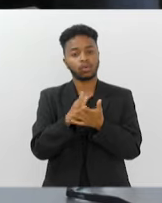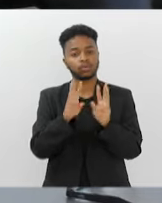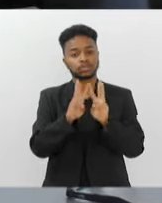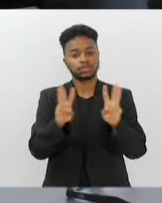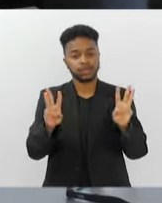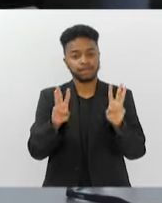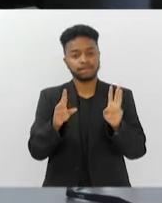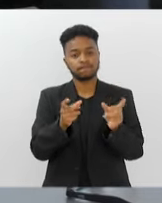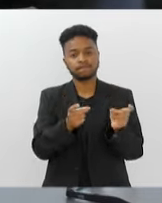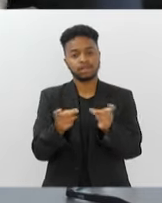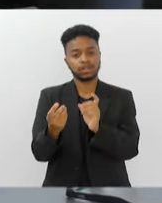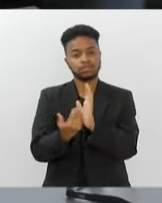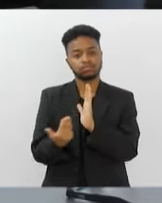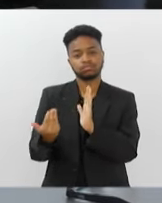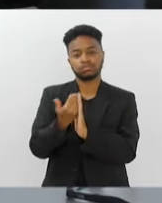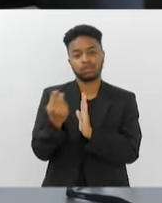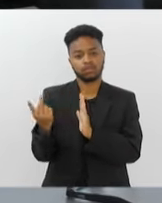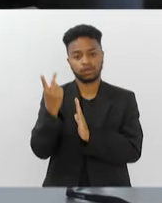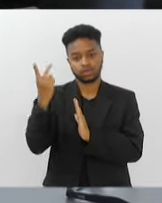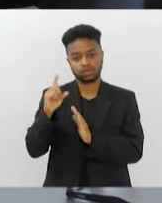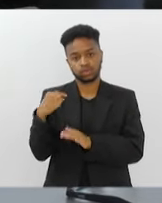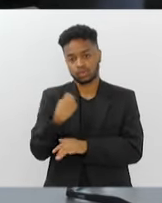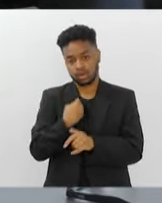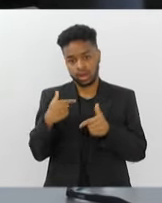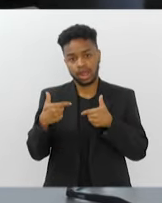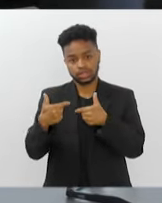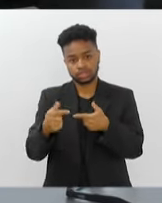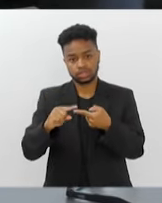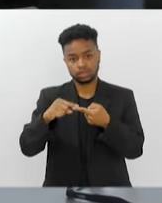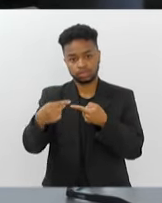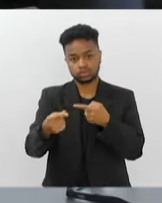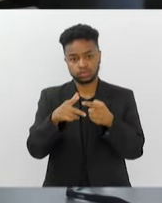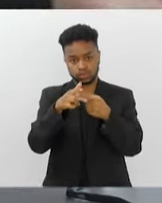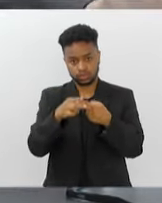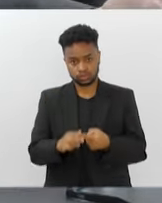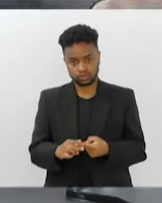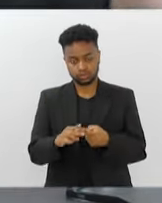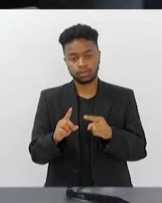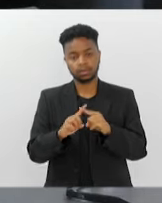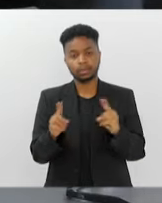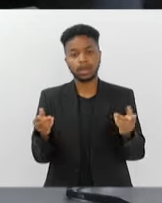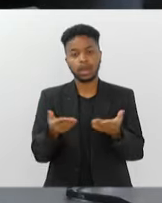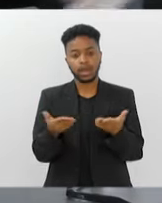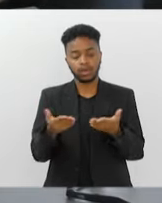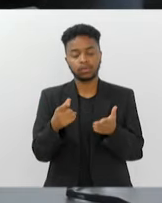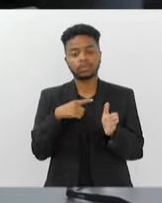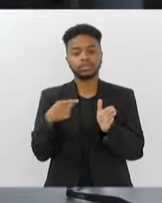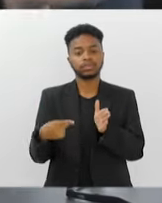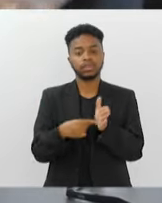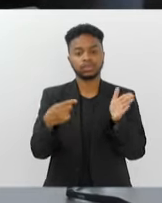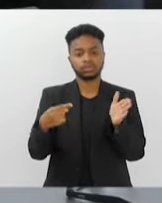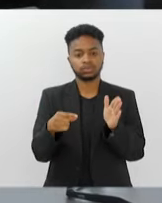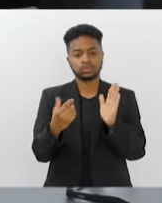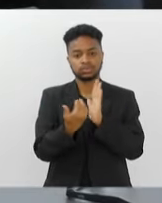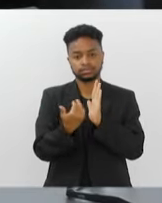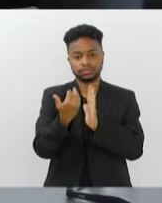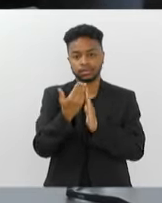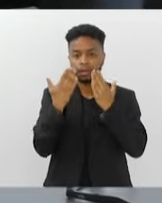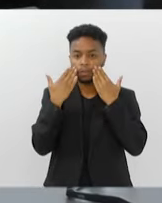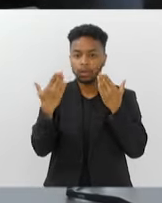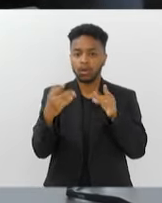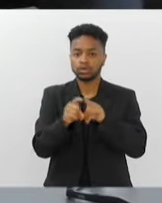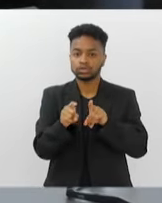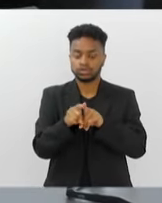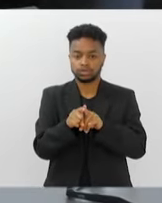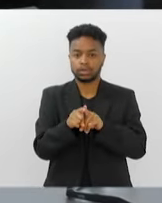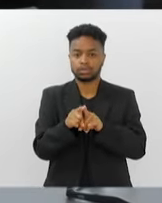superfaturado e a gente agiu e eles consertaram agora a denúncia inclusive se tornou público ISO saiu na imprensa